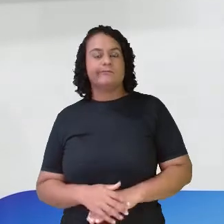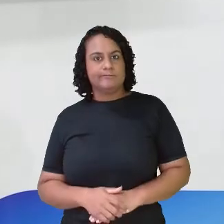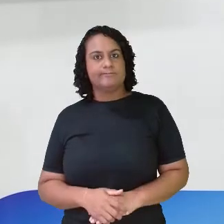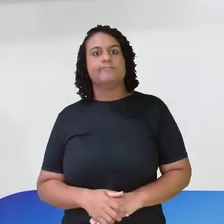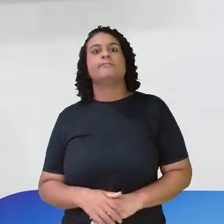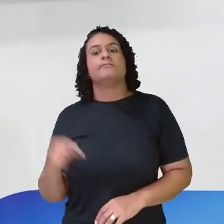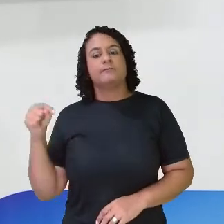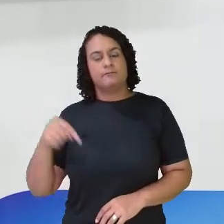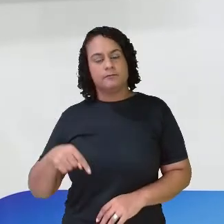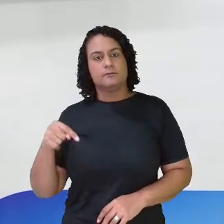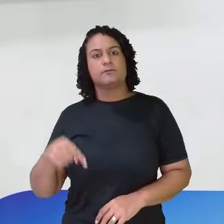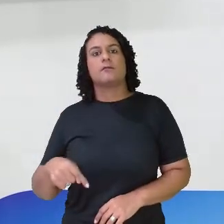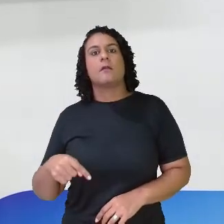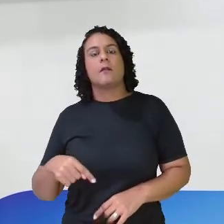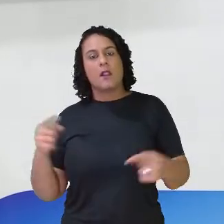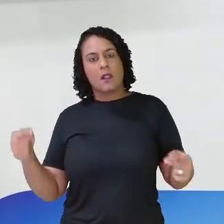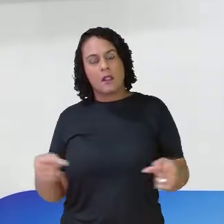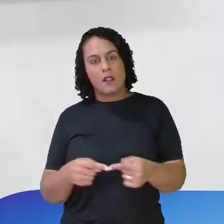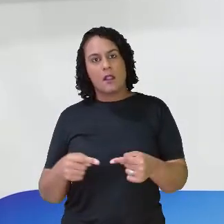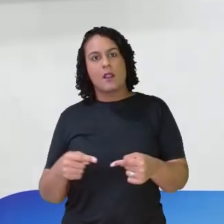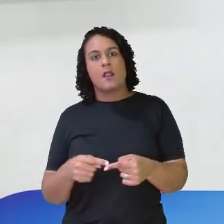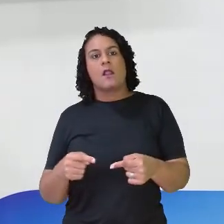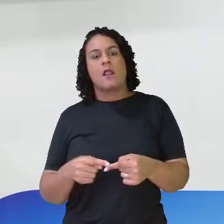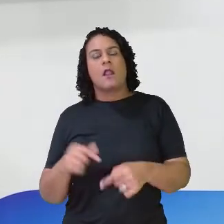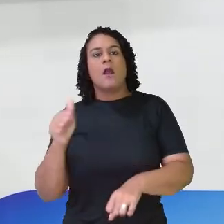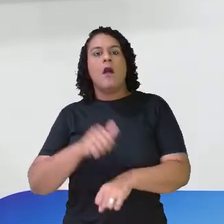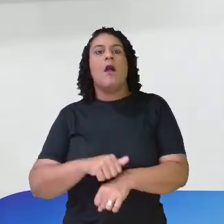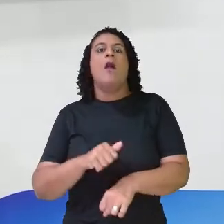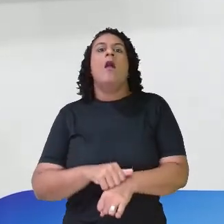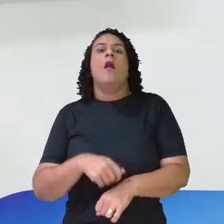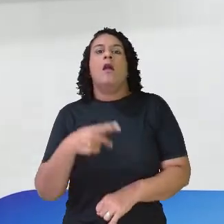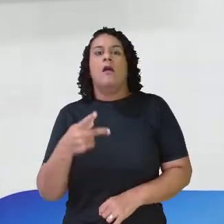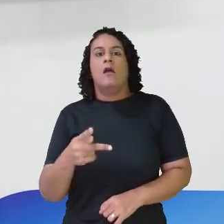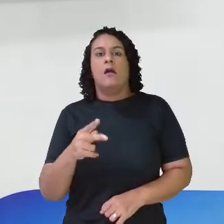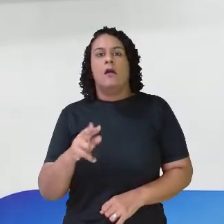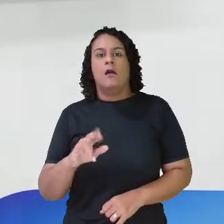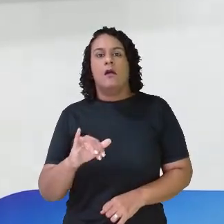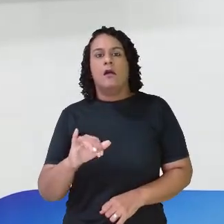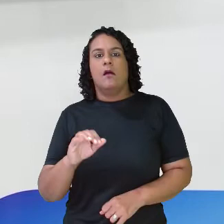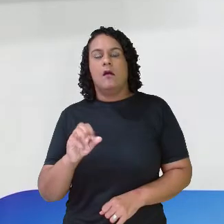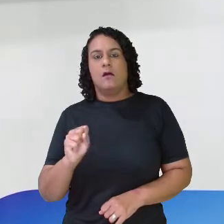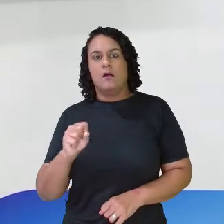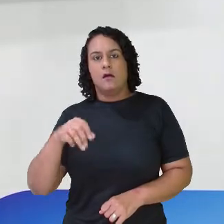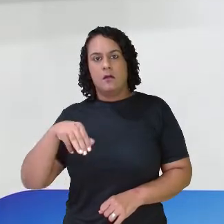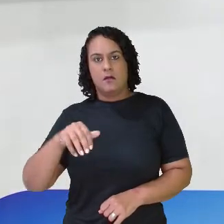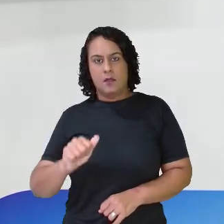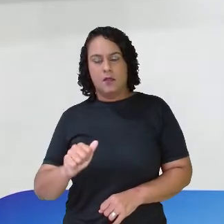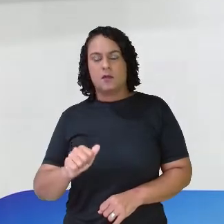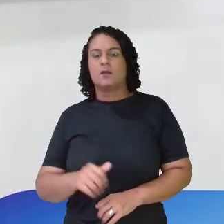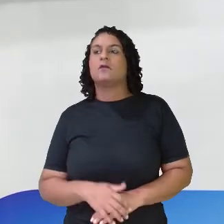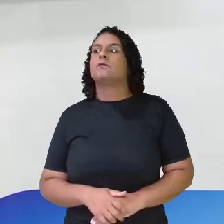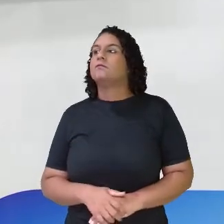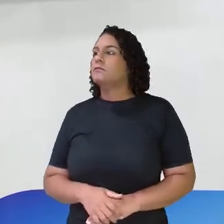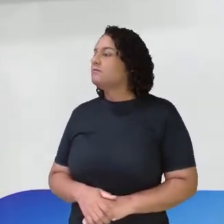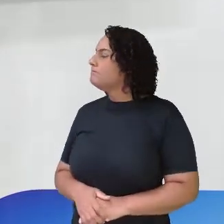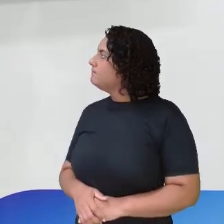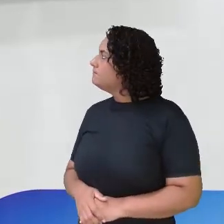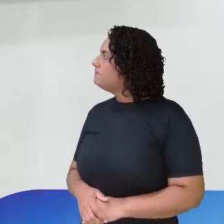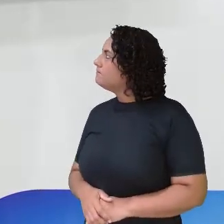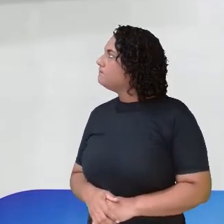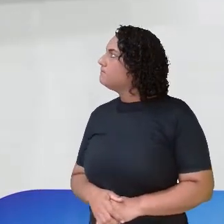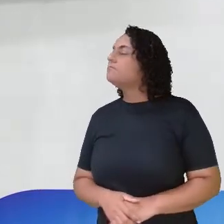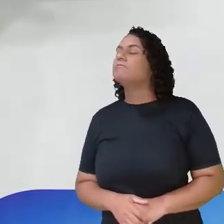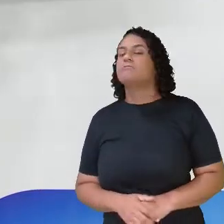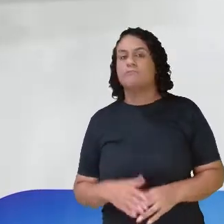sólido geométrico, especificamente um prisma, um paralelepípedo, uma